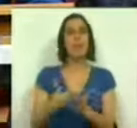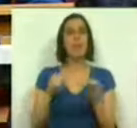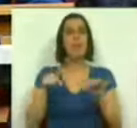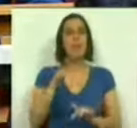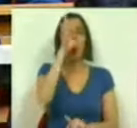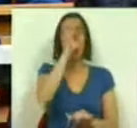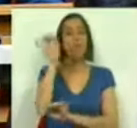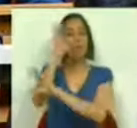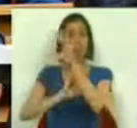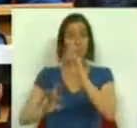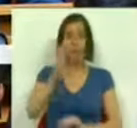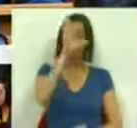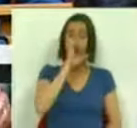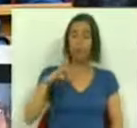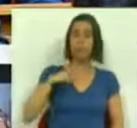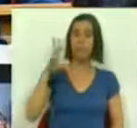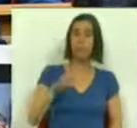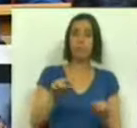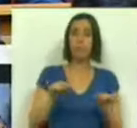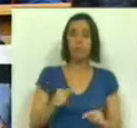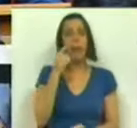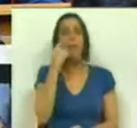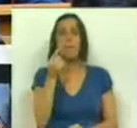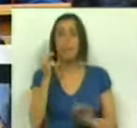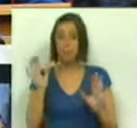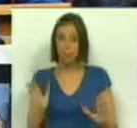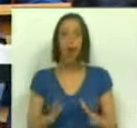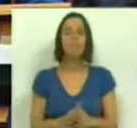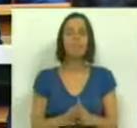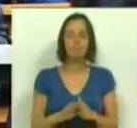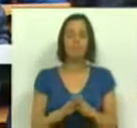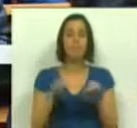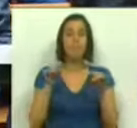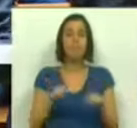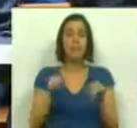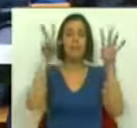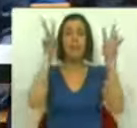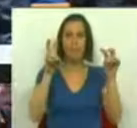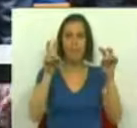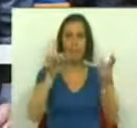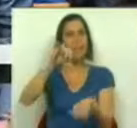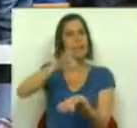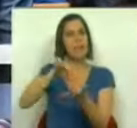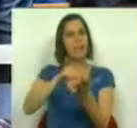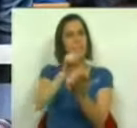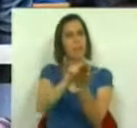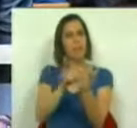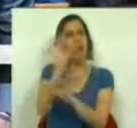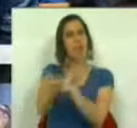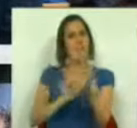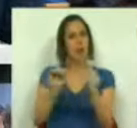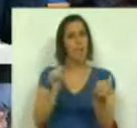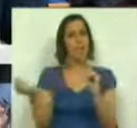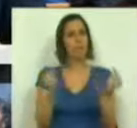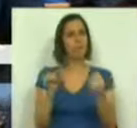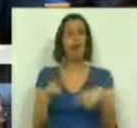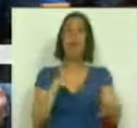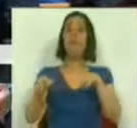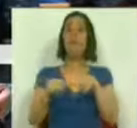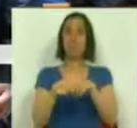que os governos europeus e o governo português em particular coloquem este tema no centro da agenda europeia e